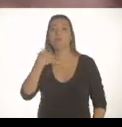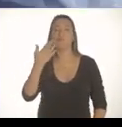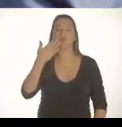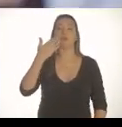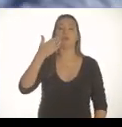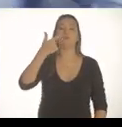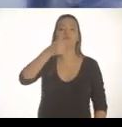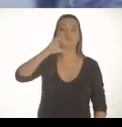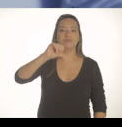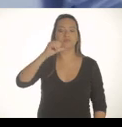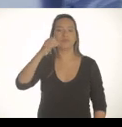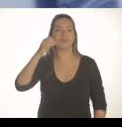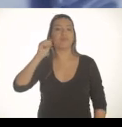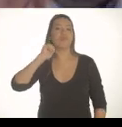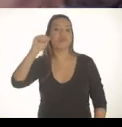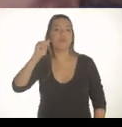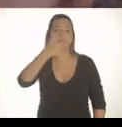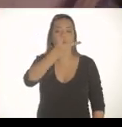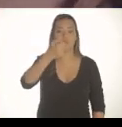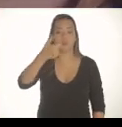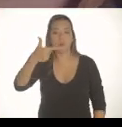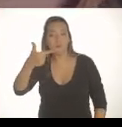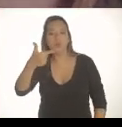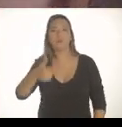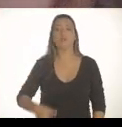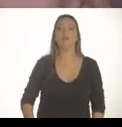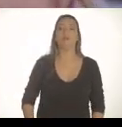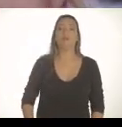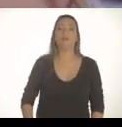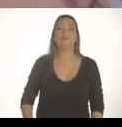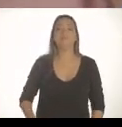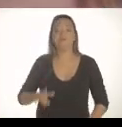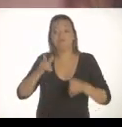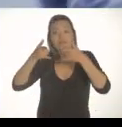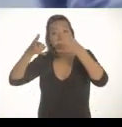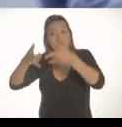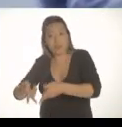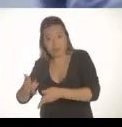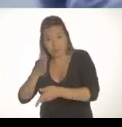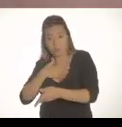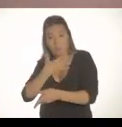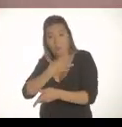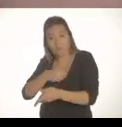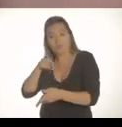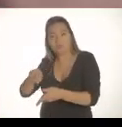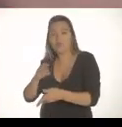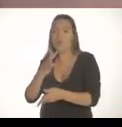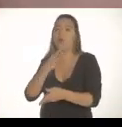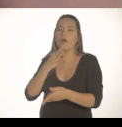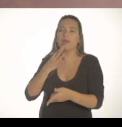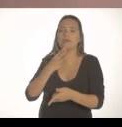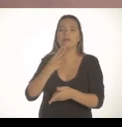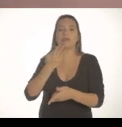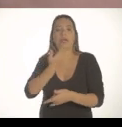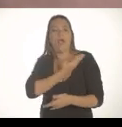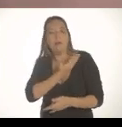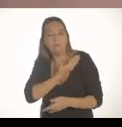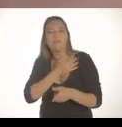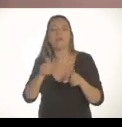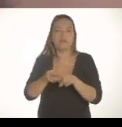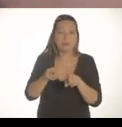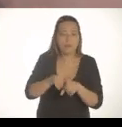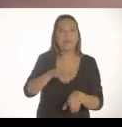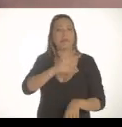19/4/2012. E lá no sepultamento mesmo do Eduardo, eu tive contato com alguns amigos do Eduardo, que também é da